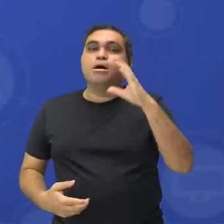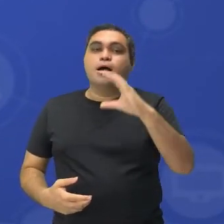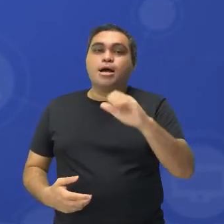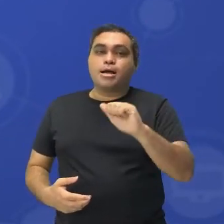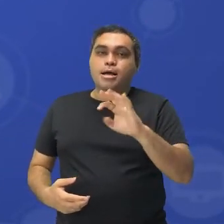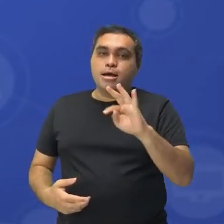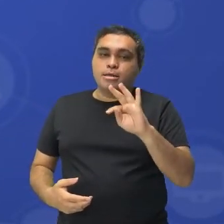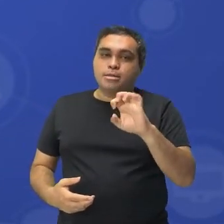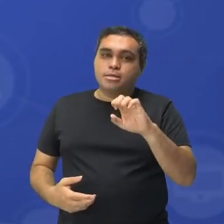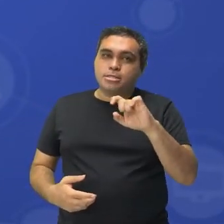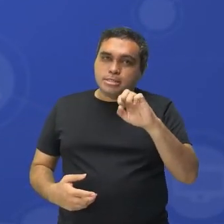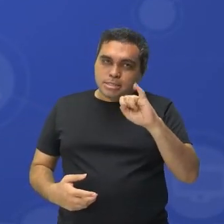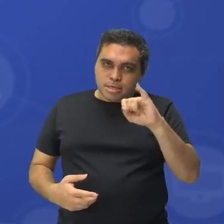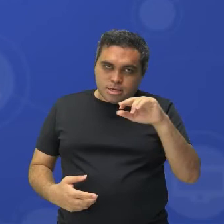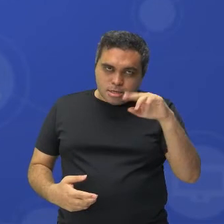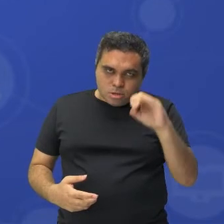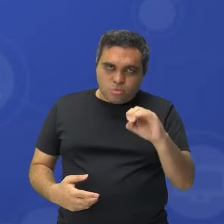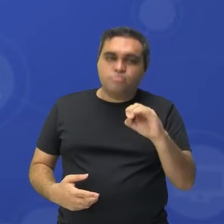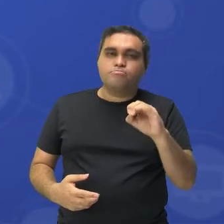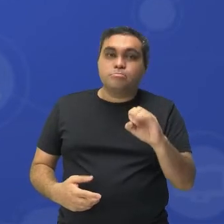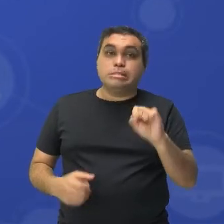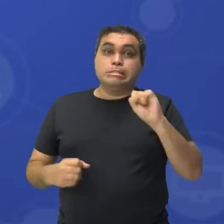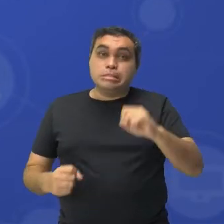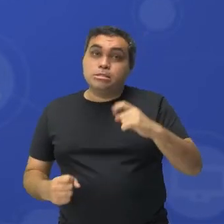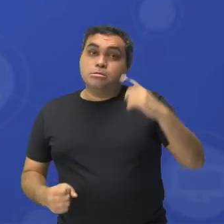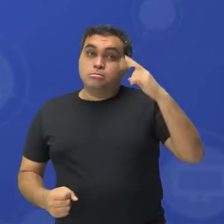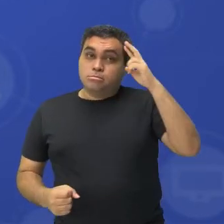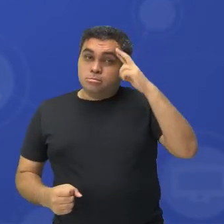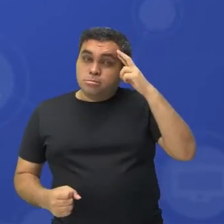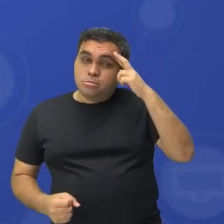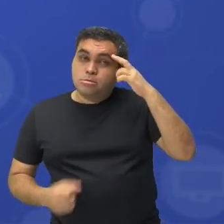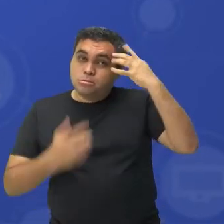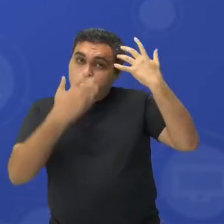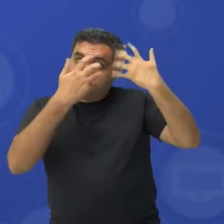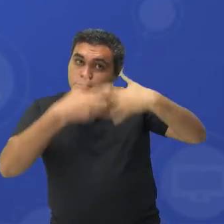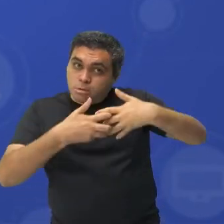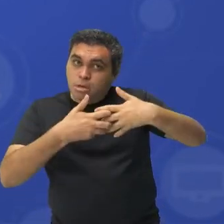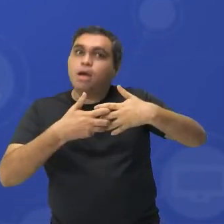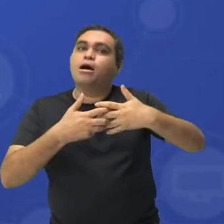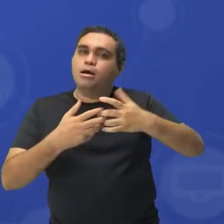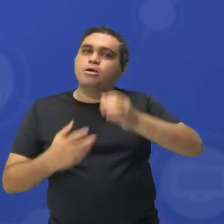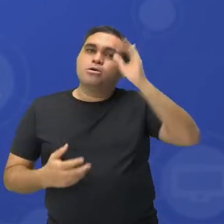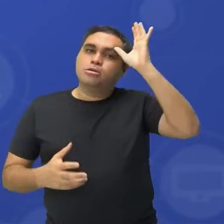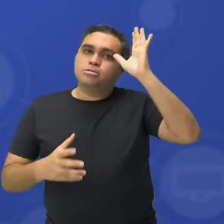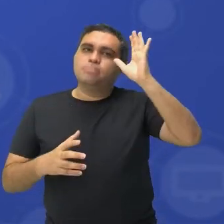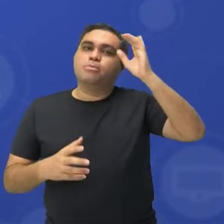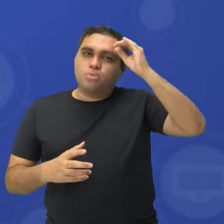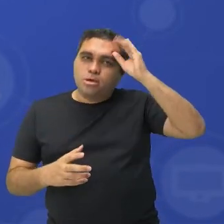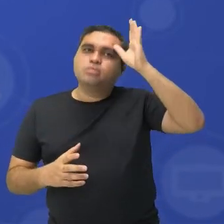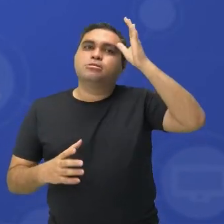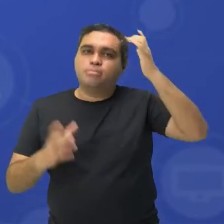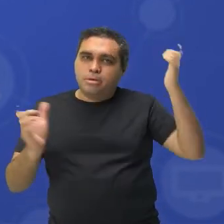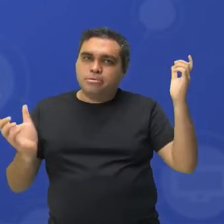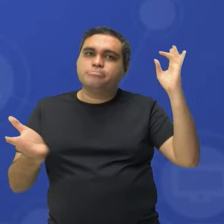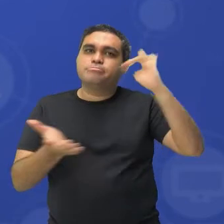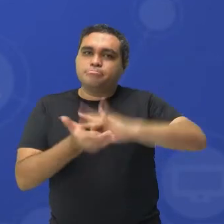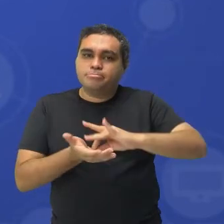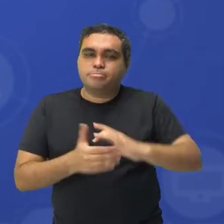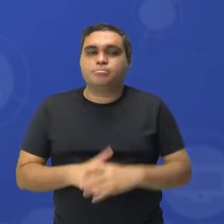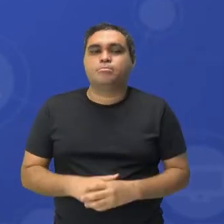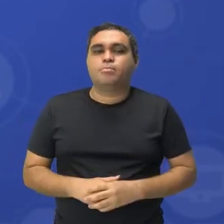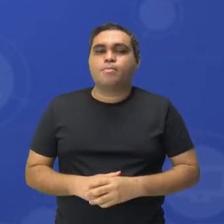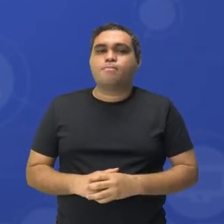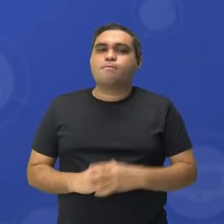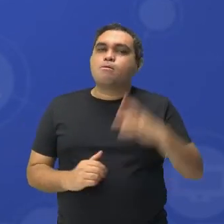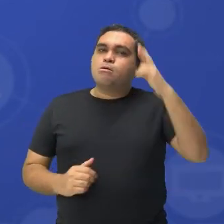aí, produzir conhecimento. Então, o passo é o pensamento. Então, esse é um ponto, o racionalismo,